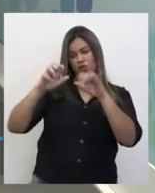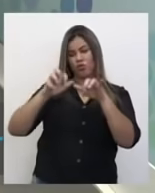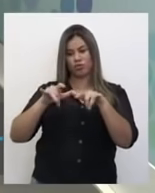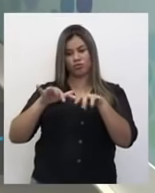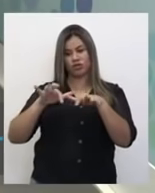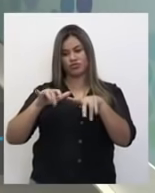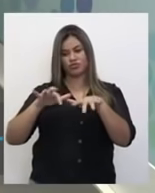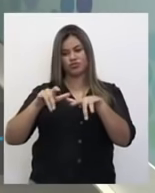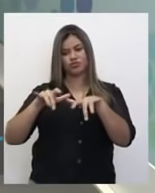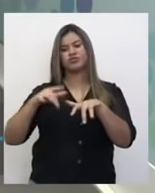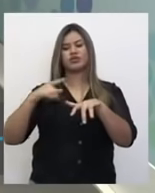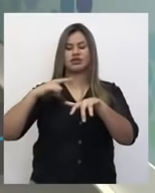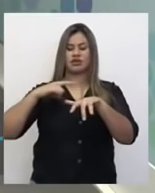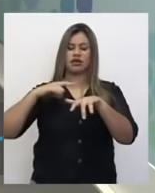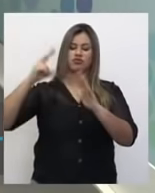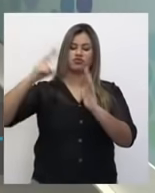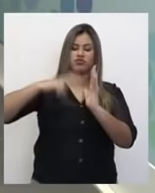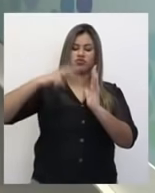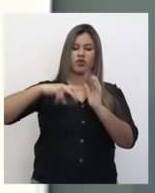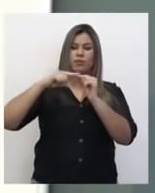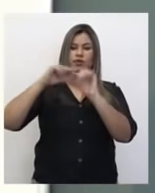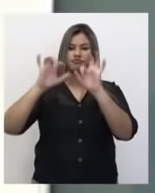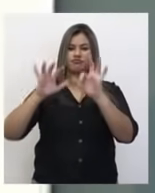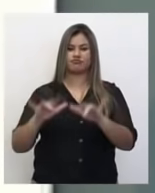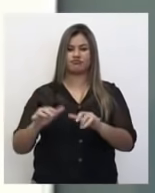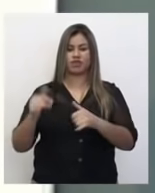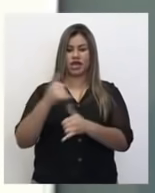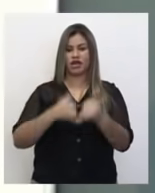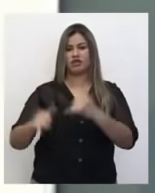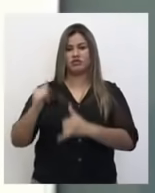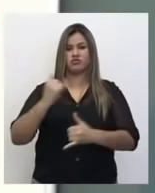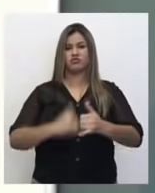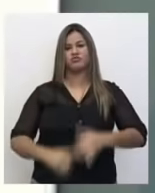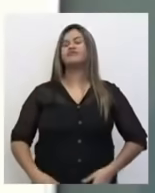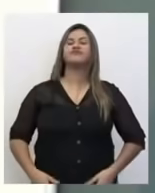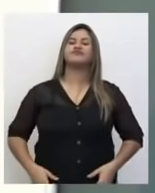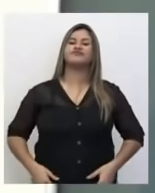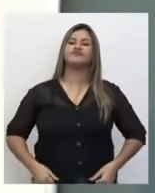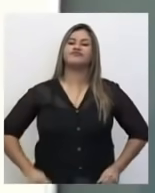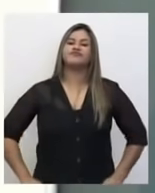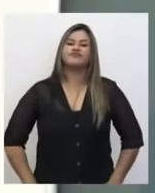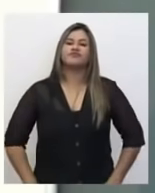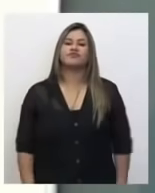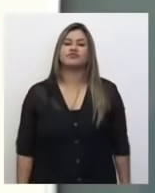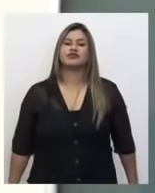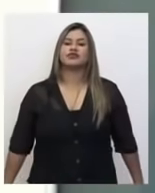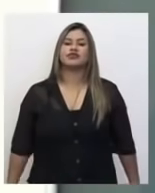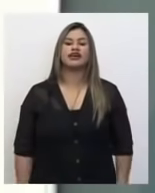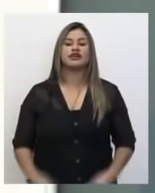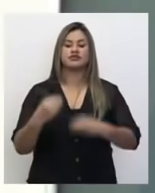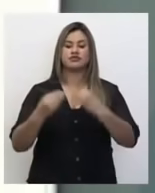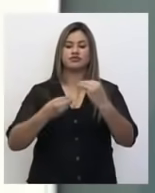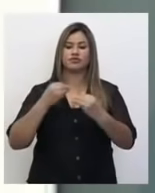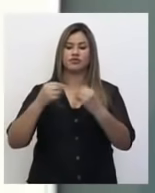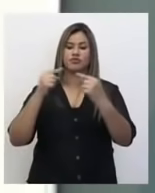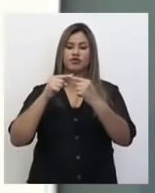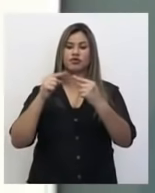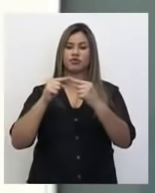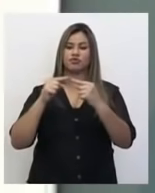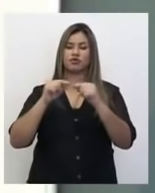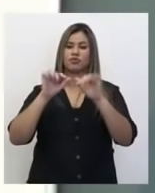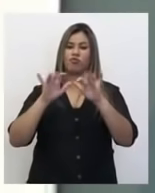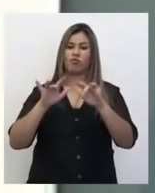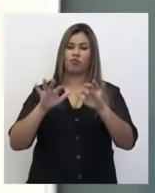computador tá lendo isso como um circuito elétrico, tá? Tem que lembrar que tudo isso aqui vão ser lidos por